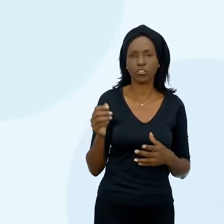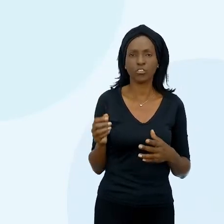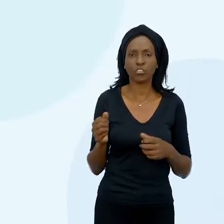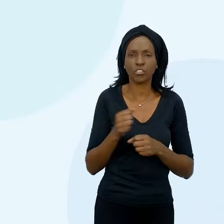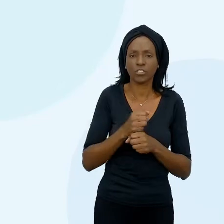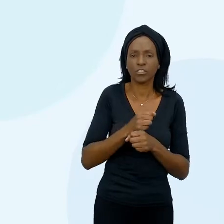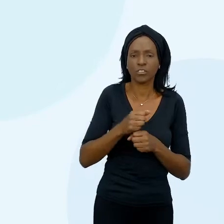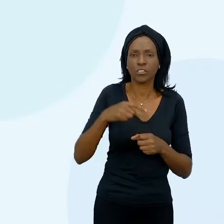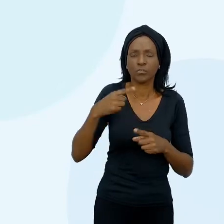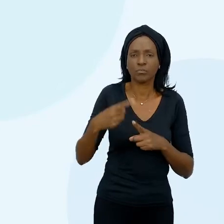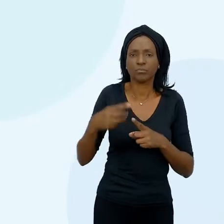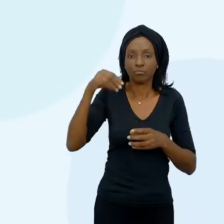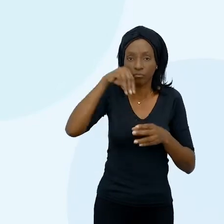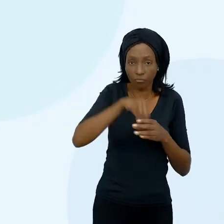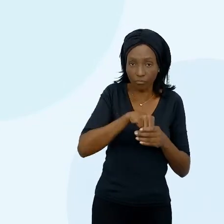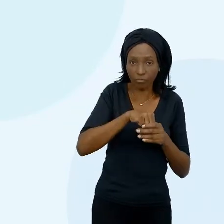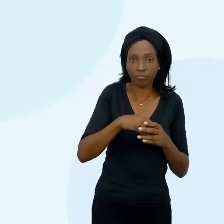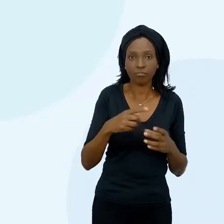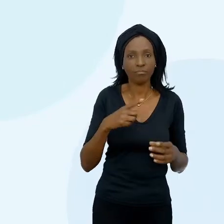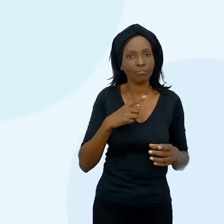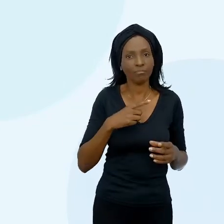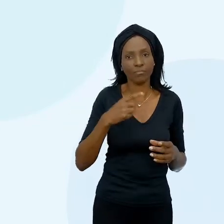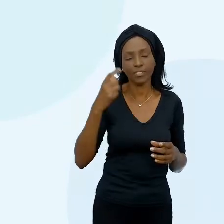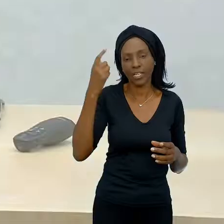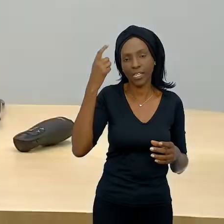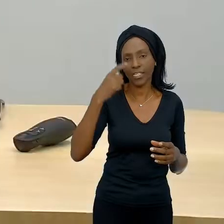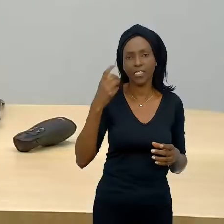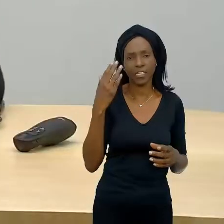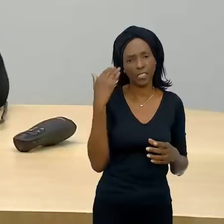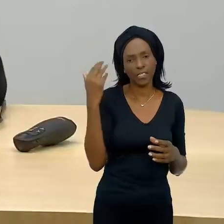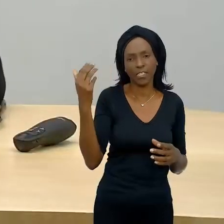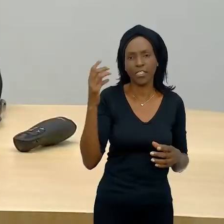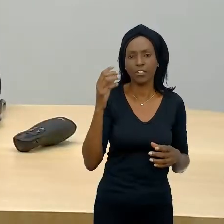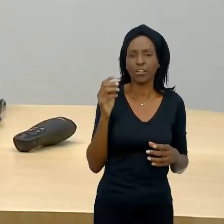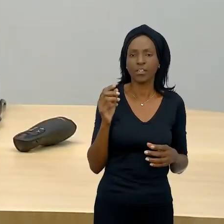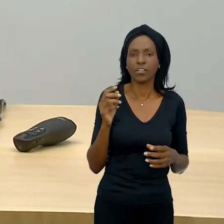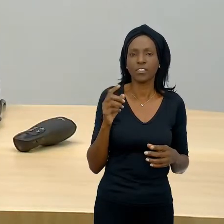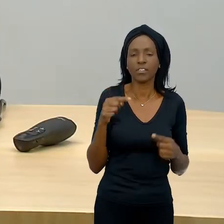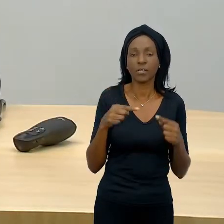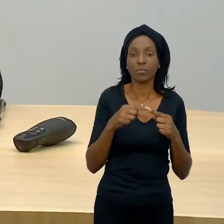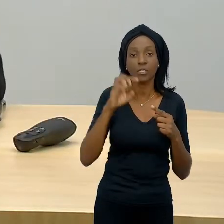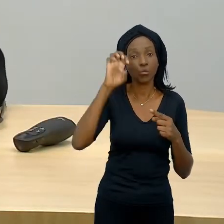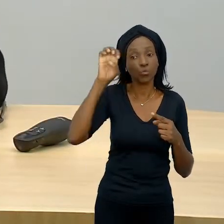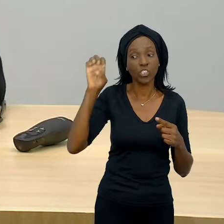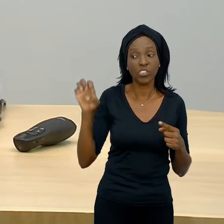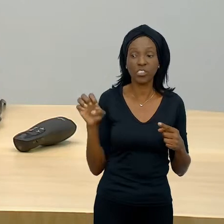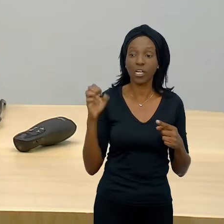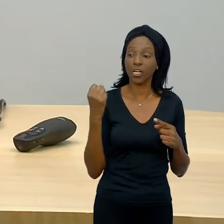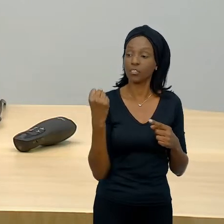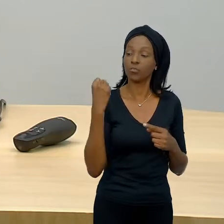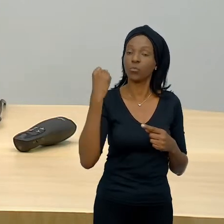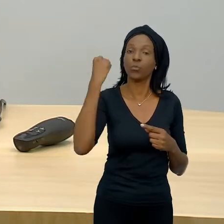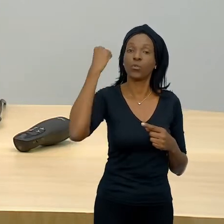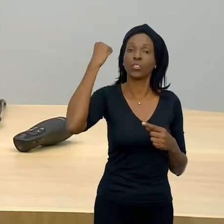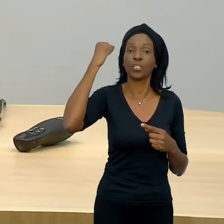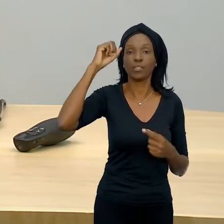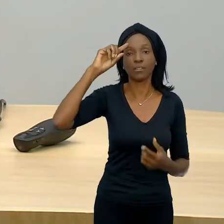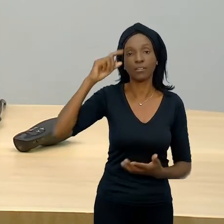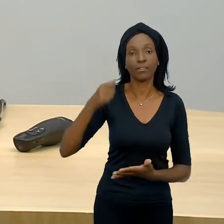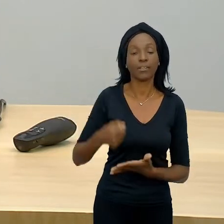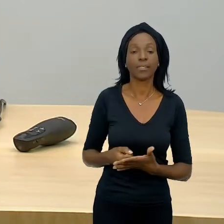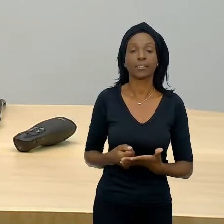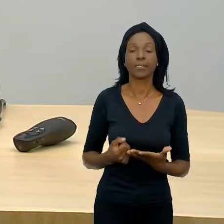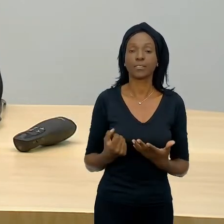esse personagem muito importante, que é o Estado, né, o poder